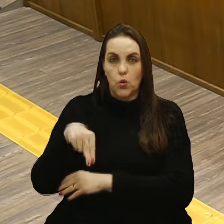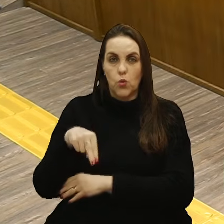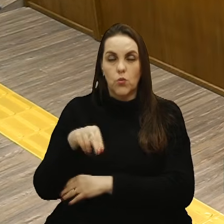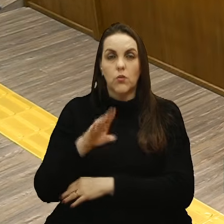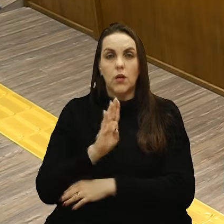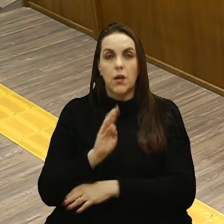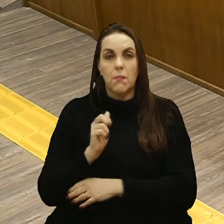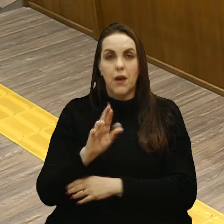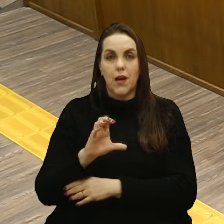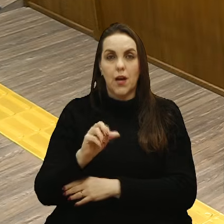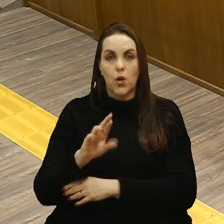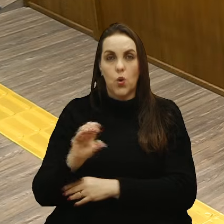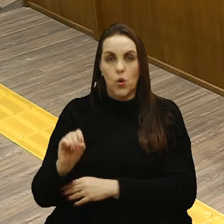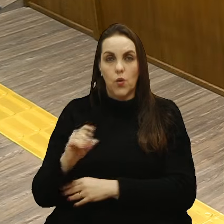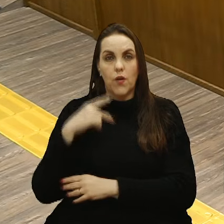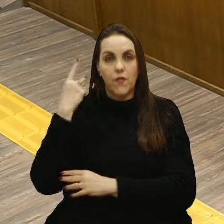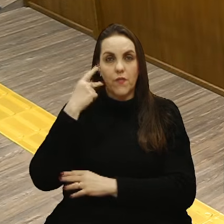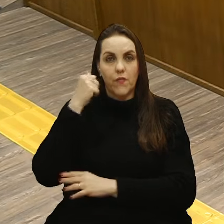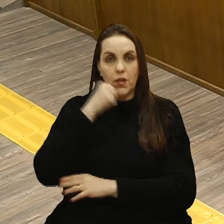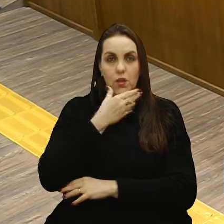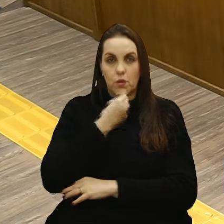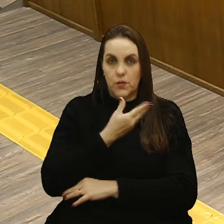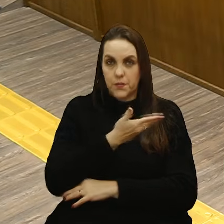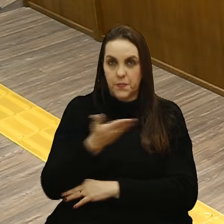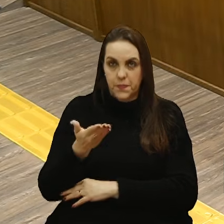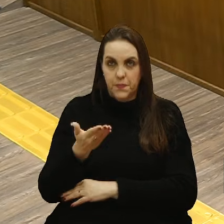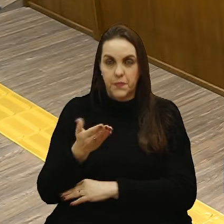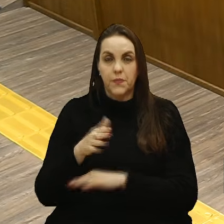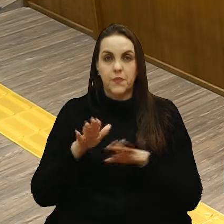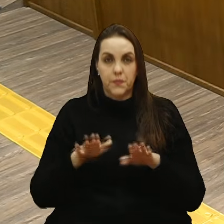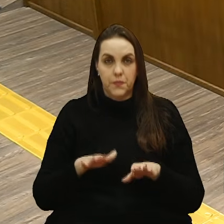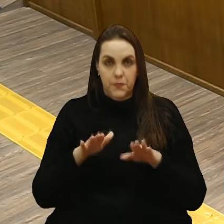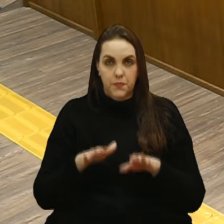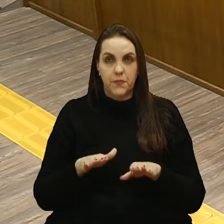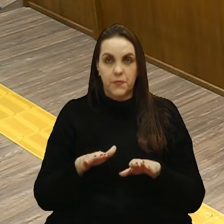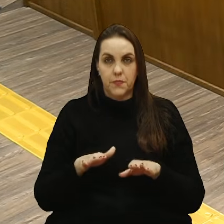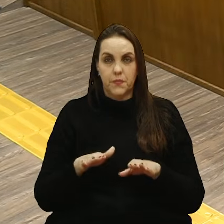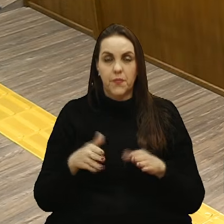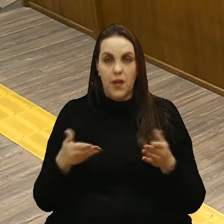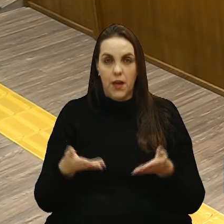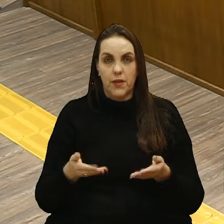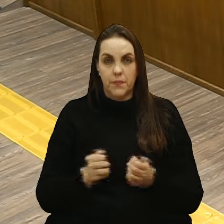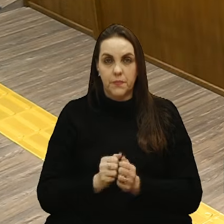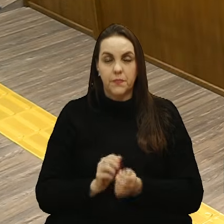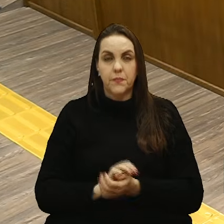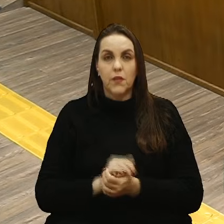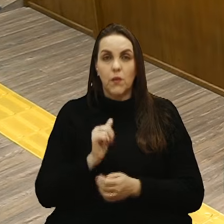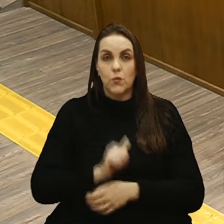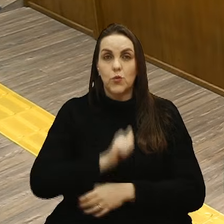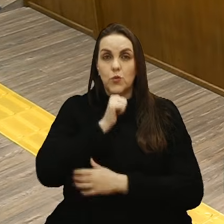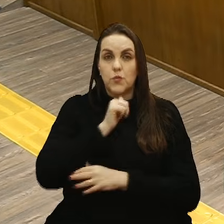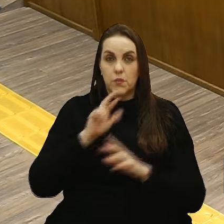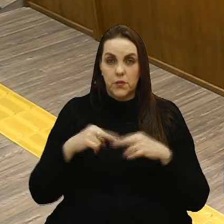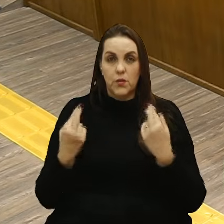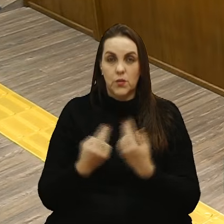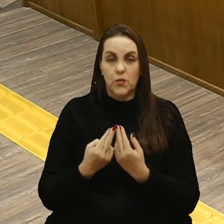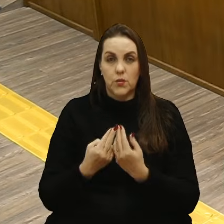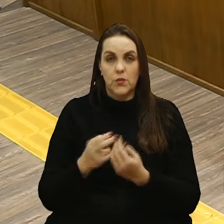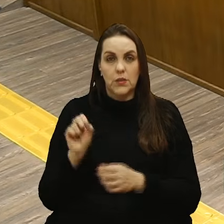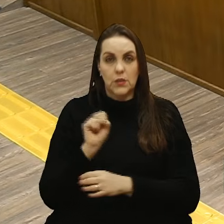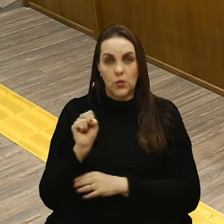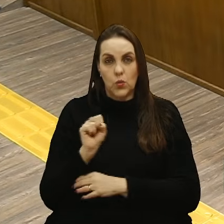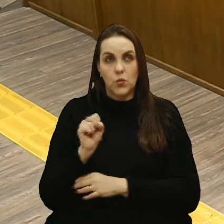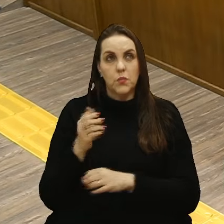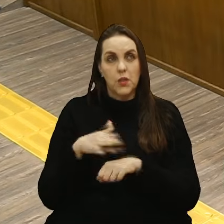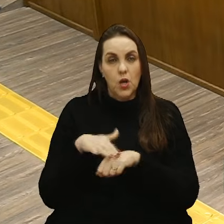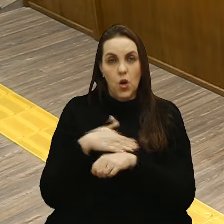e às vereadoras e vereadores que permaneceram aqui. Vamos suspender a sessão 1 segundo só para nós